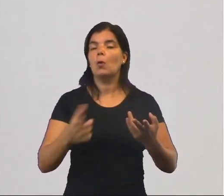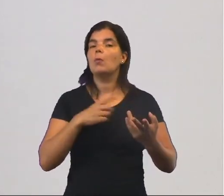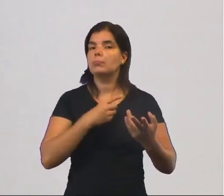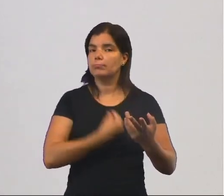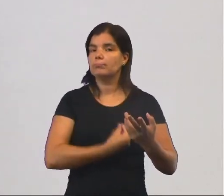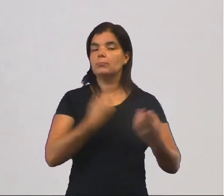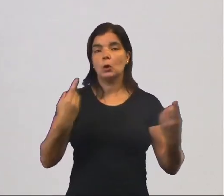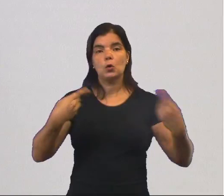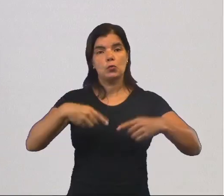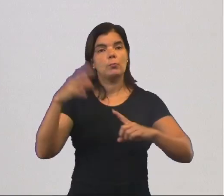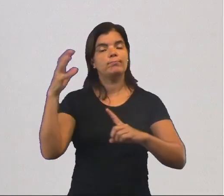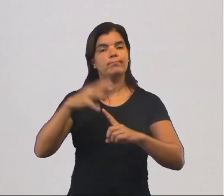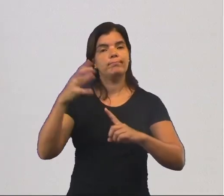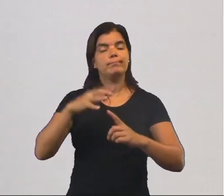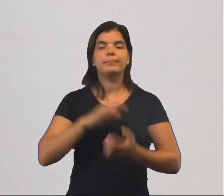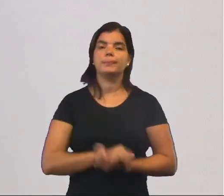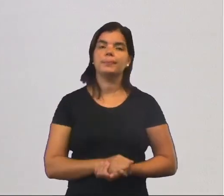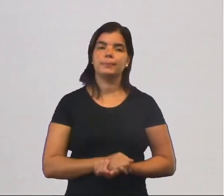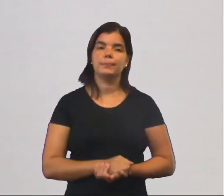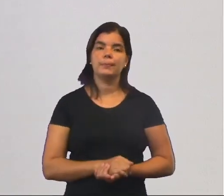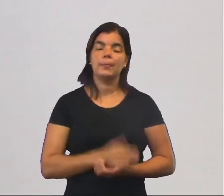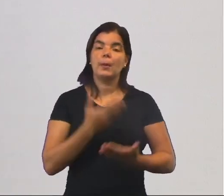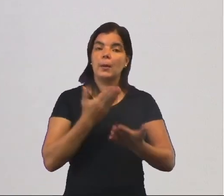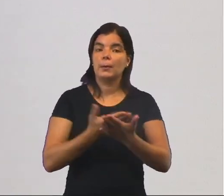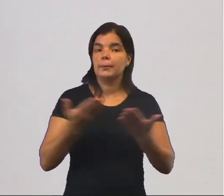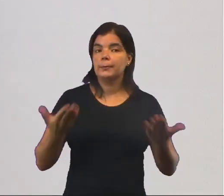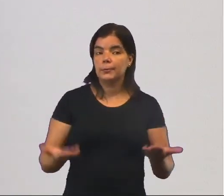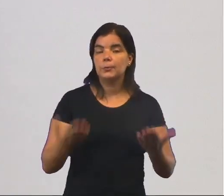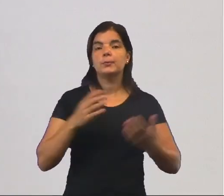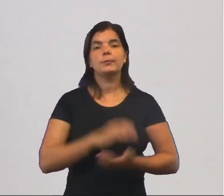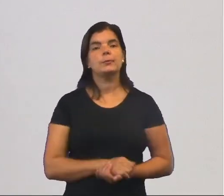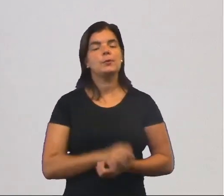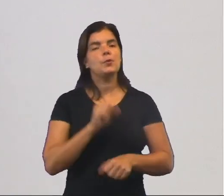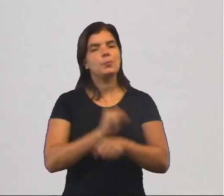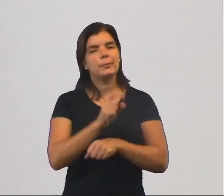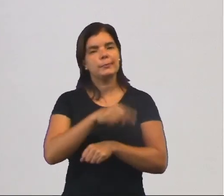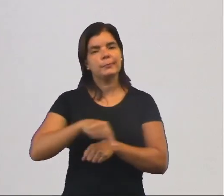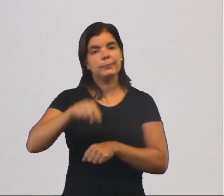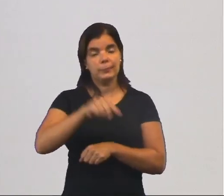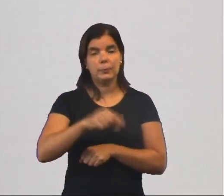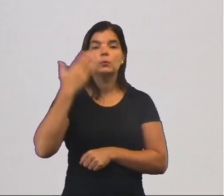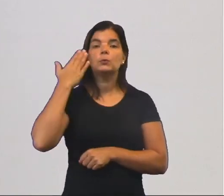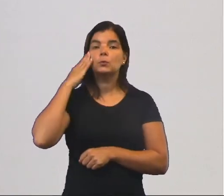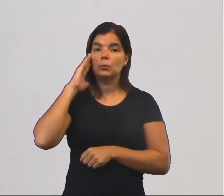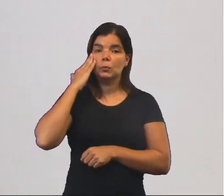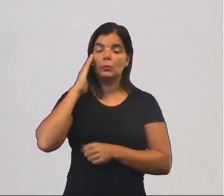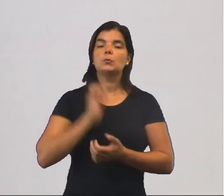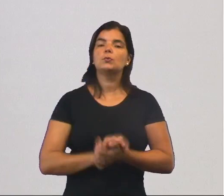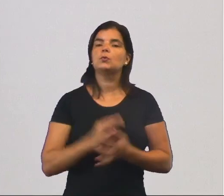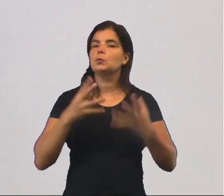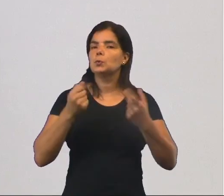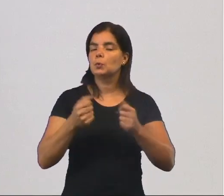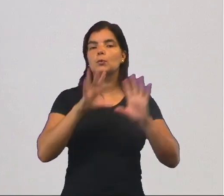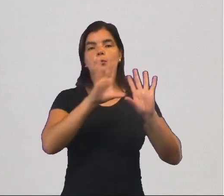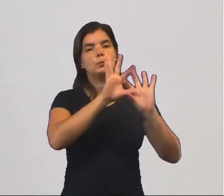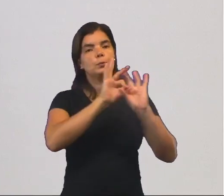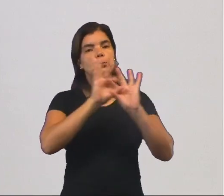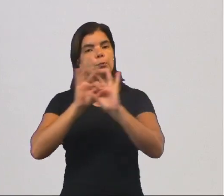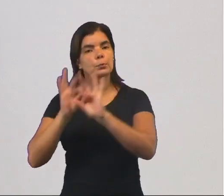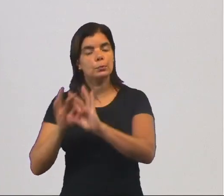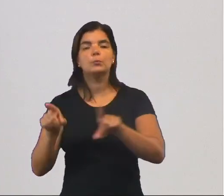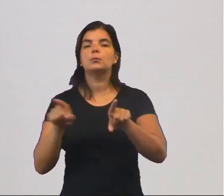eles disputavam a influência. Então, gente, essa foi a aula de hoje. Espero muito que vocês tenham compreendido todo o contexto da